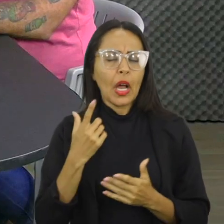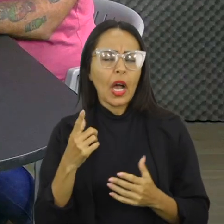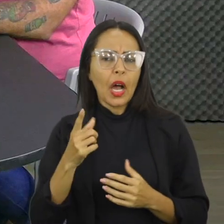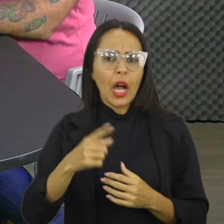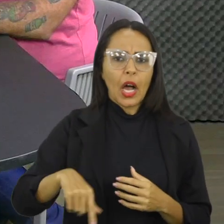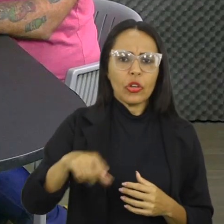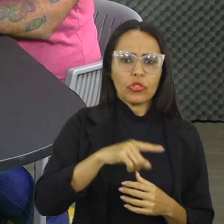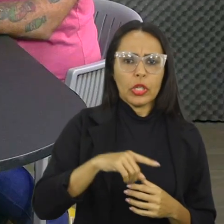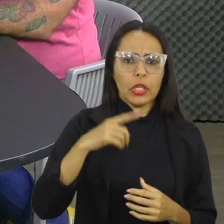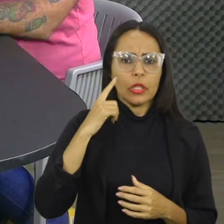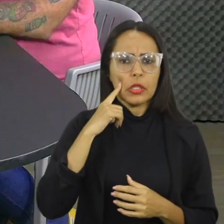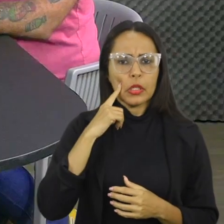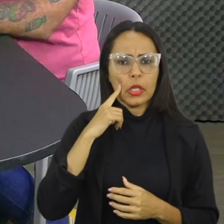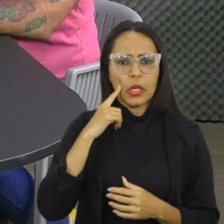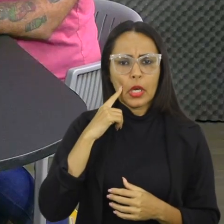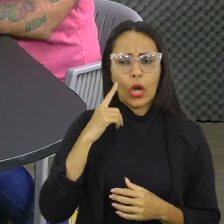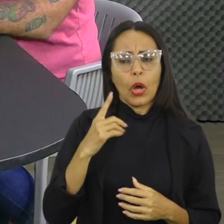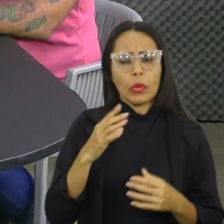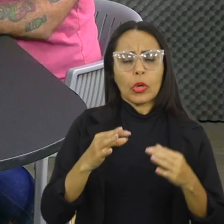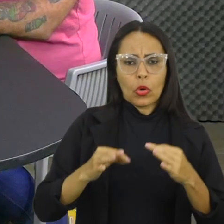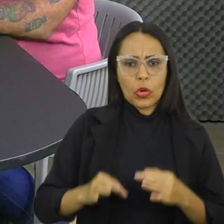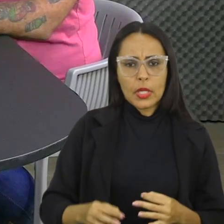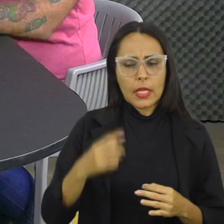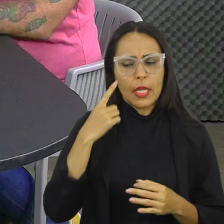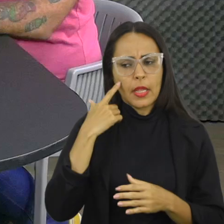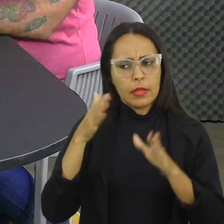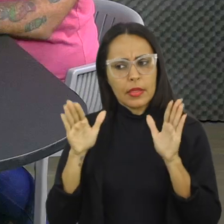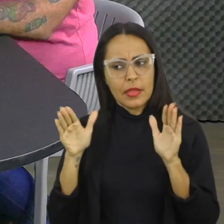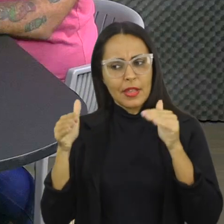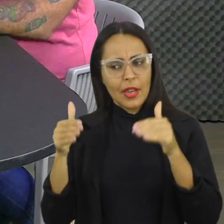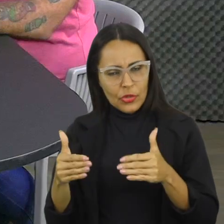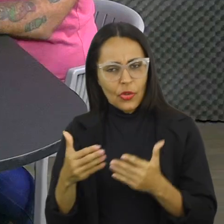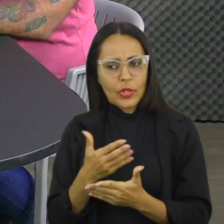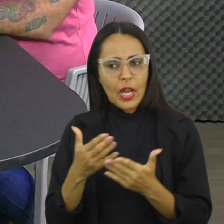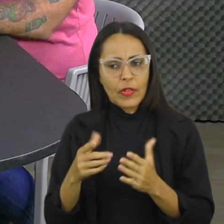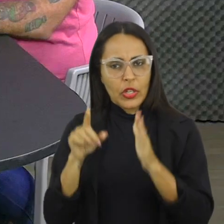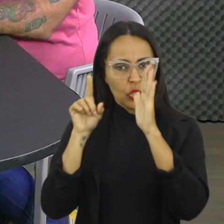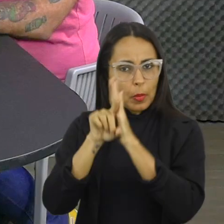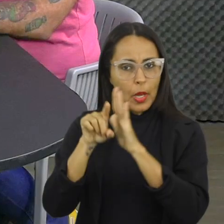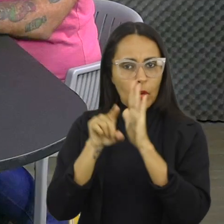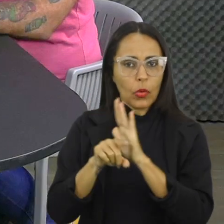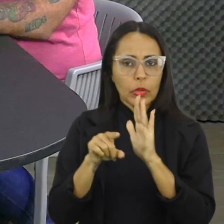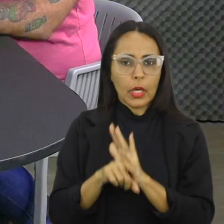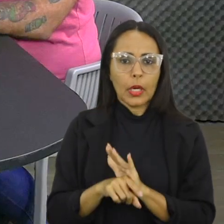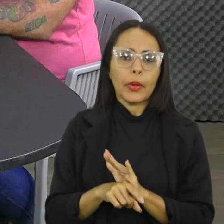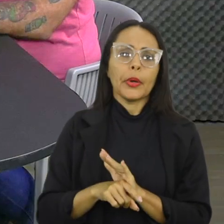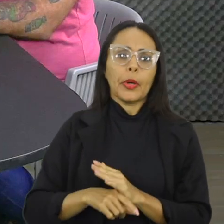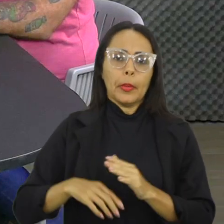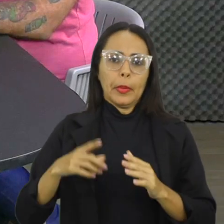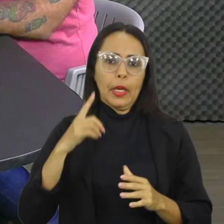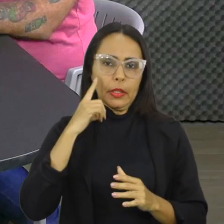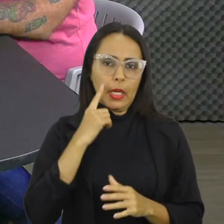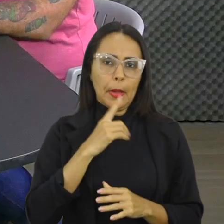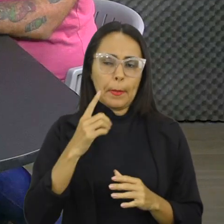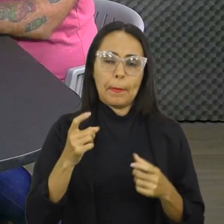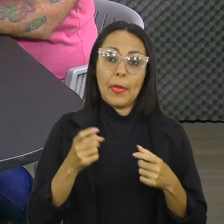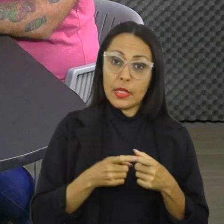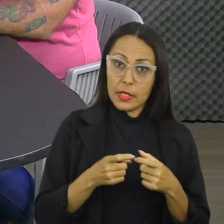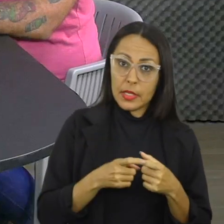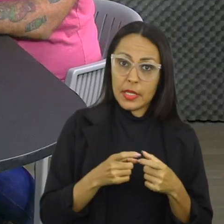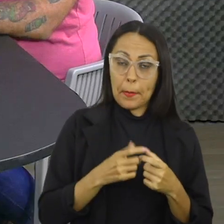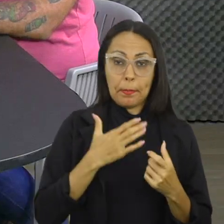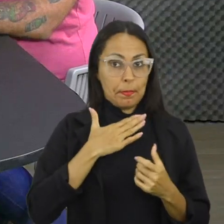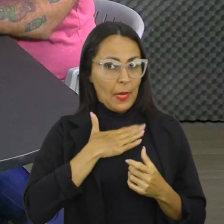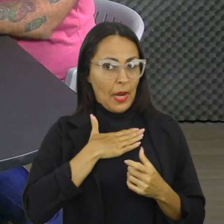gente mesmo que direcionava... com certeza, eu direcionava aquelas perguntas vocacionais para dar medicina para mim.